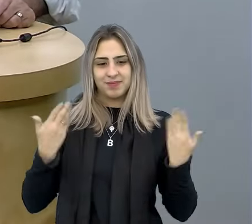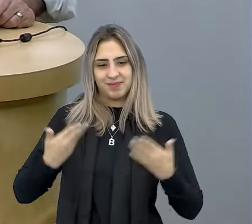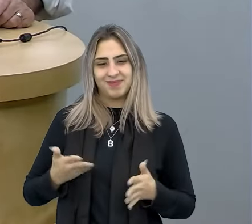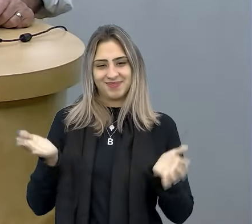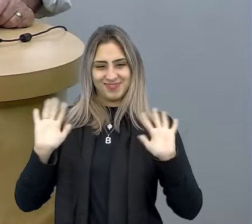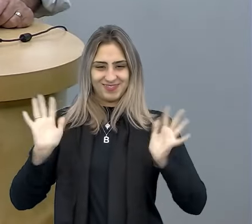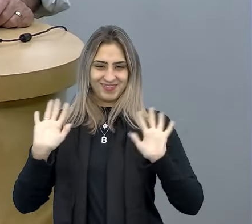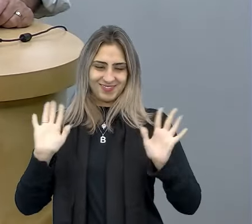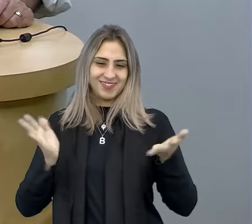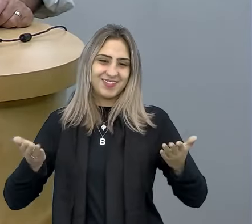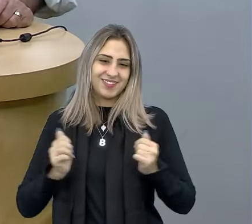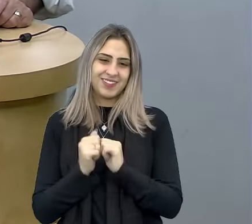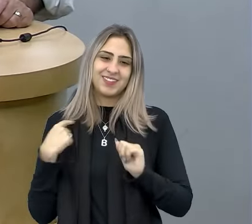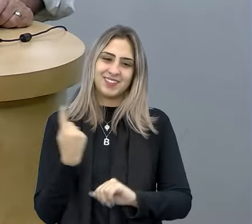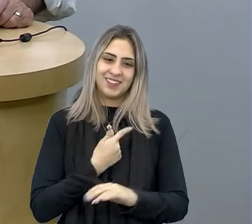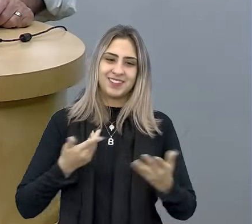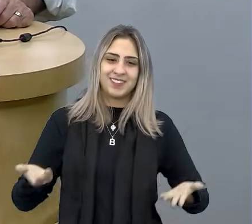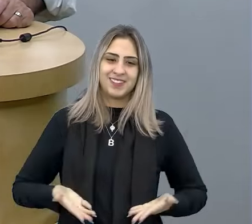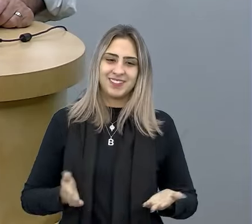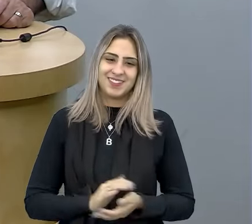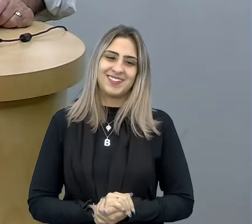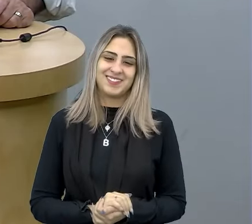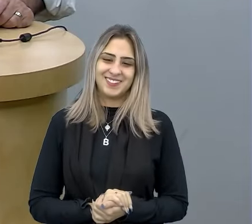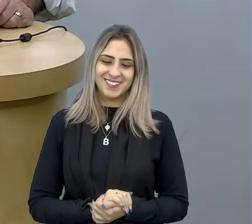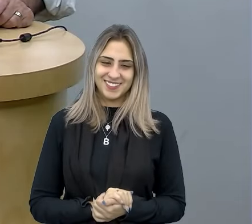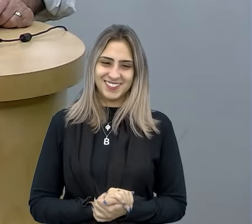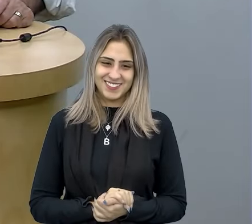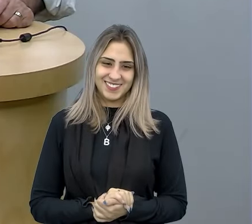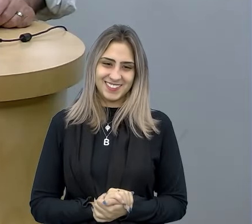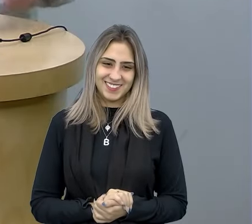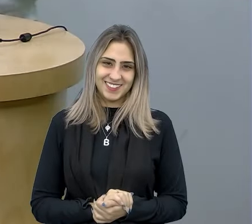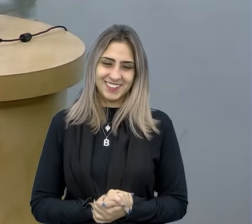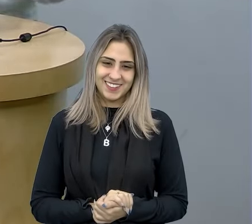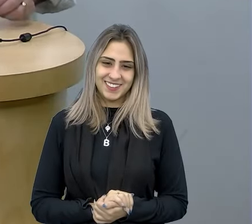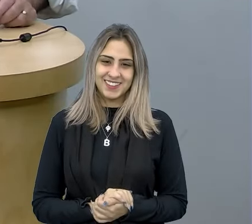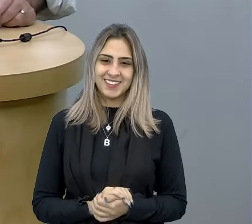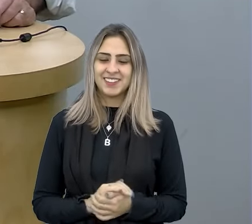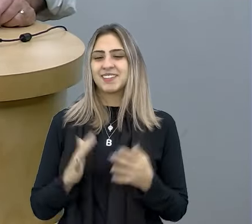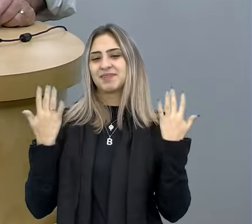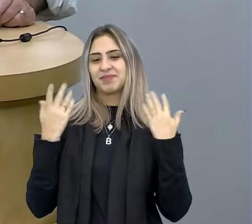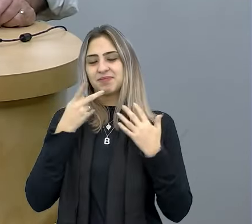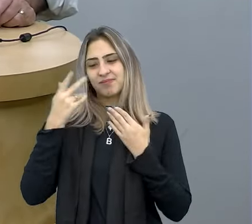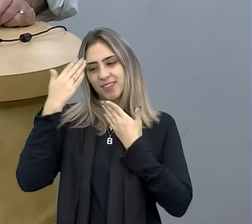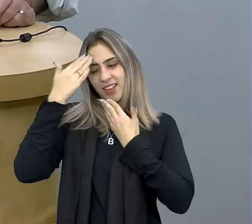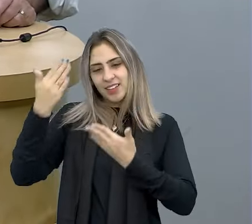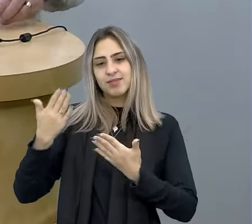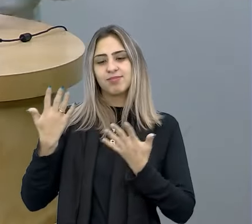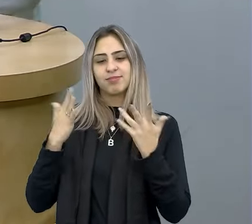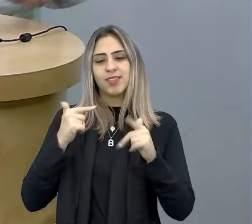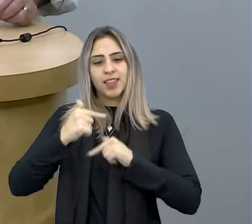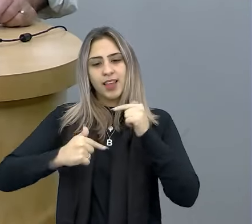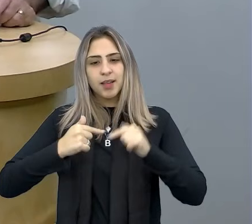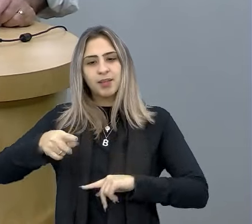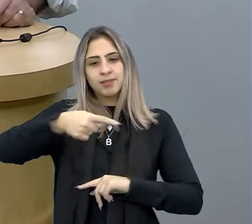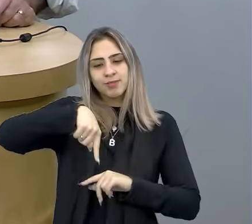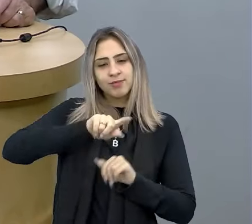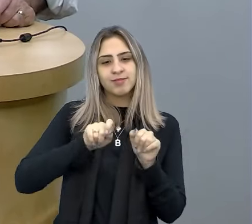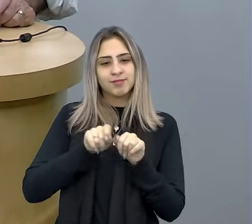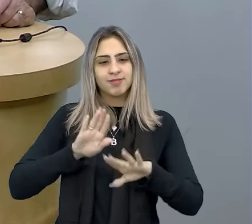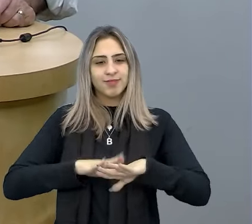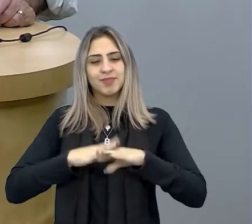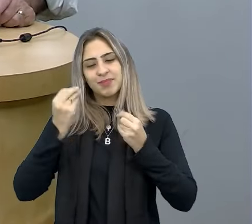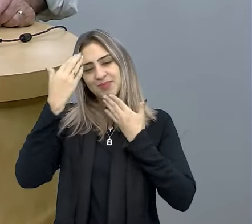estão aqui com a gente hoje. Então é aí embaixo, vocês estão vendo. Exatamente. Parabéns pelo excelente trabalho que vocês